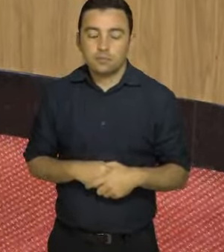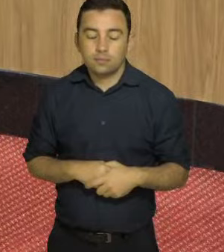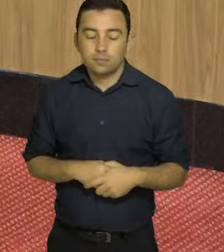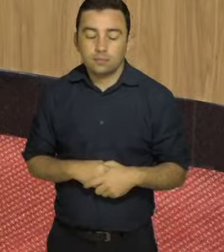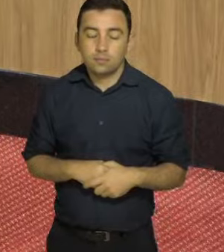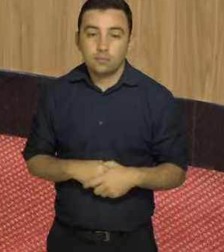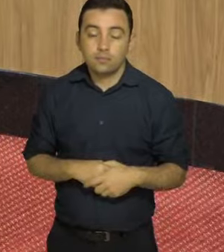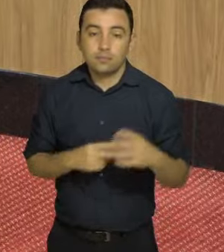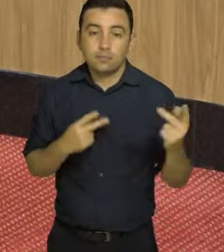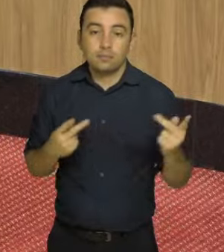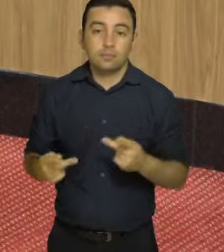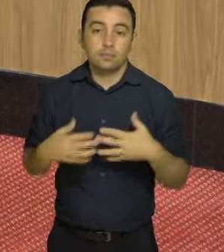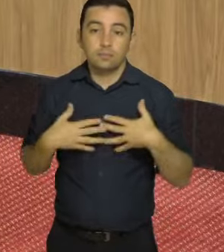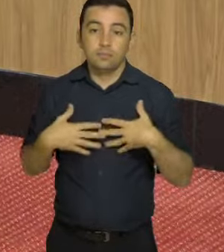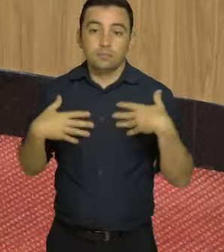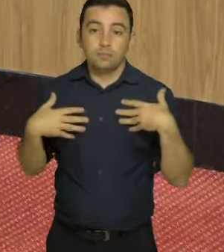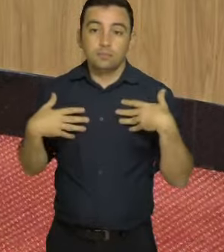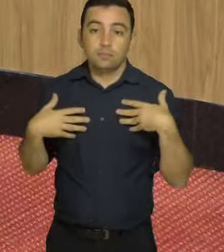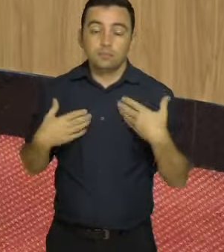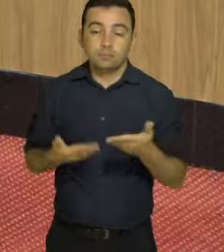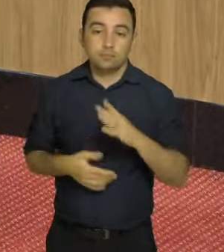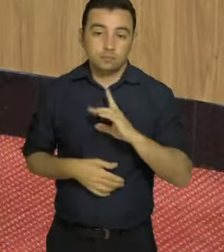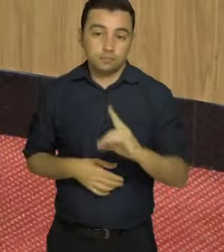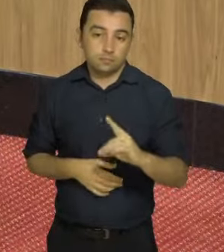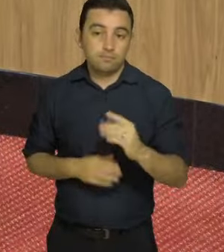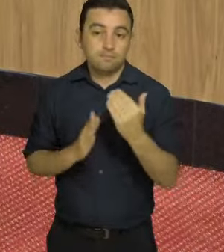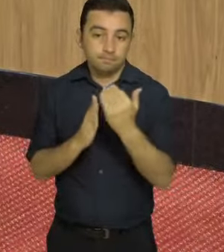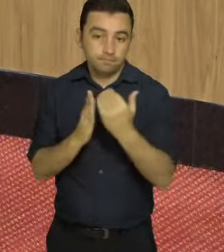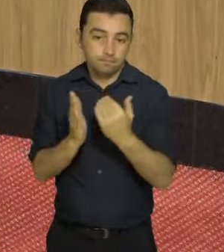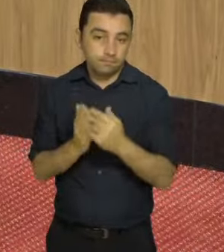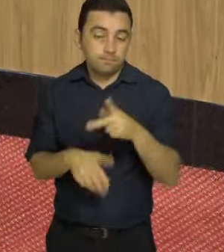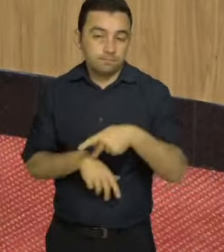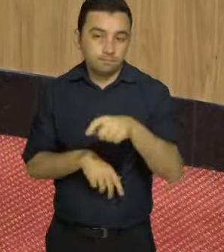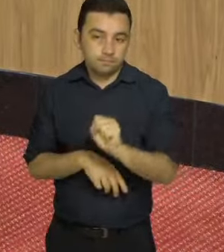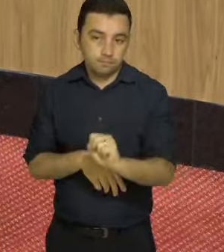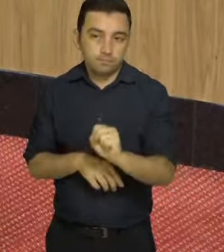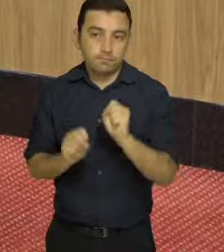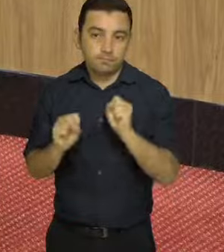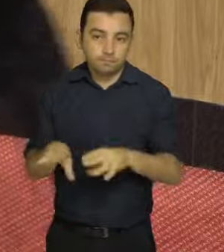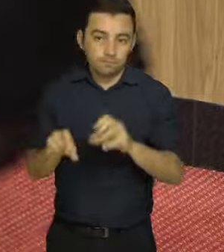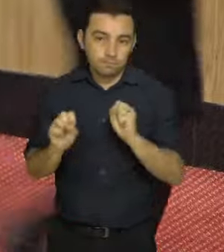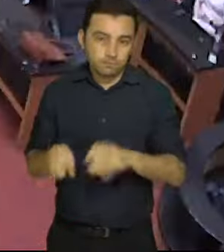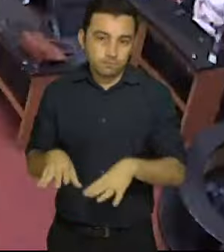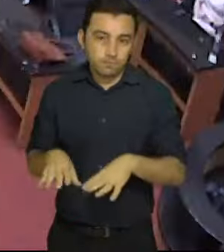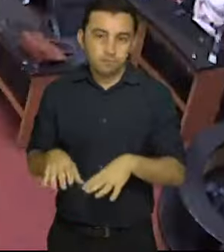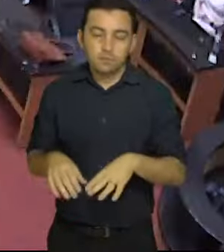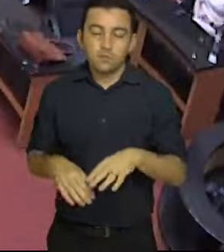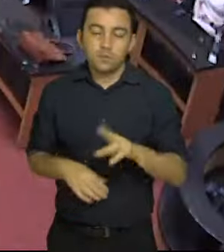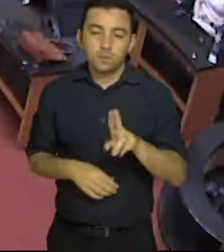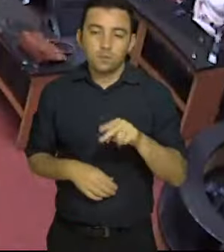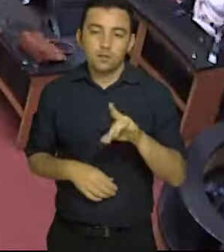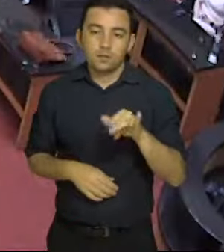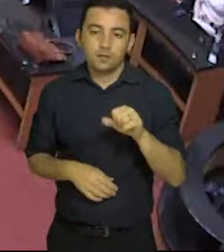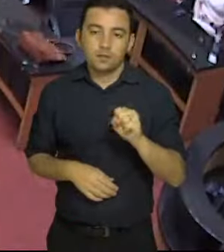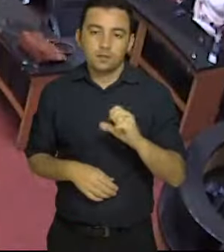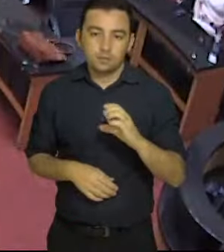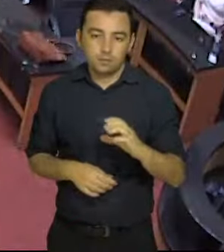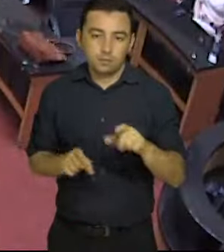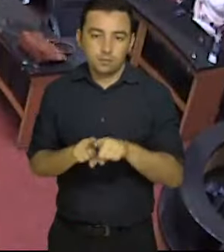Convidamos para receber a homenagem a coordenadora do Programa de Pós-Graduação em Educação da UDESC e presidente da